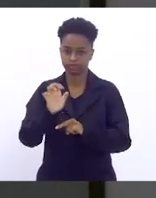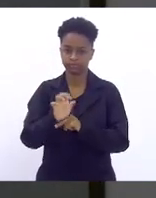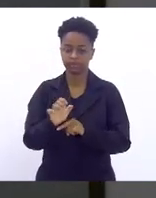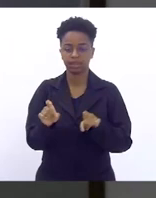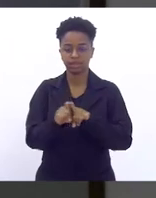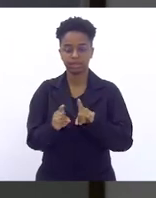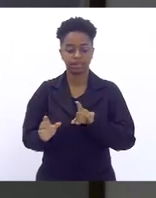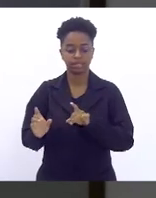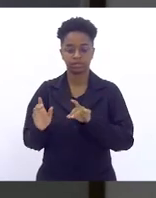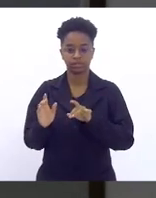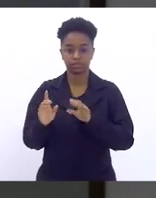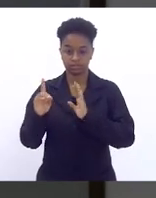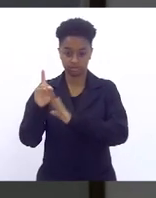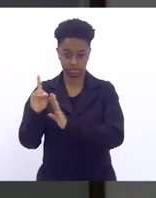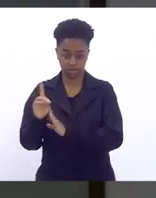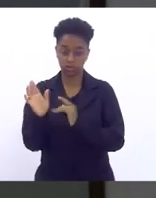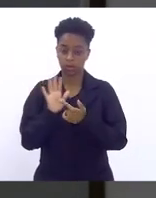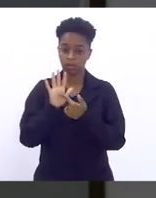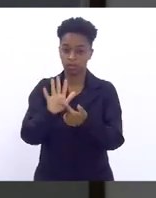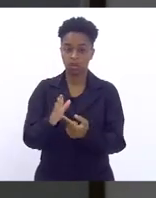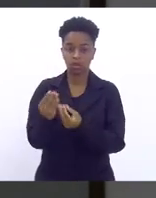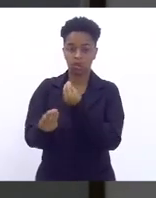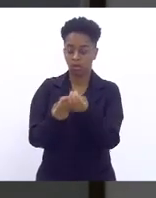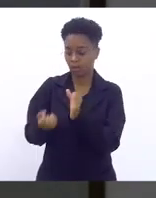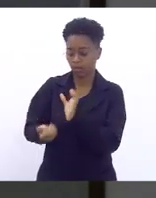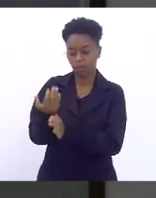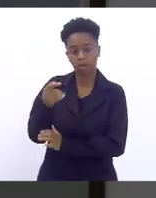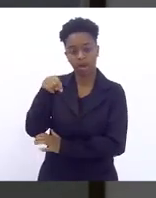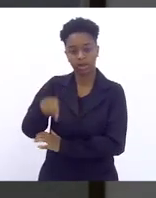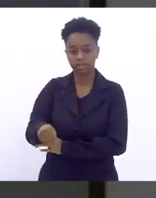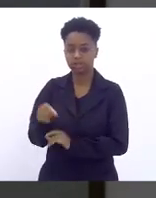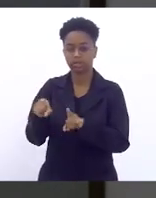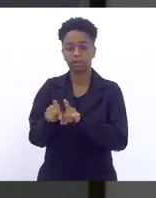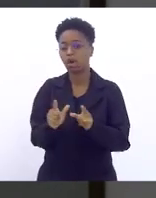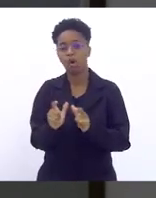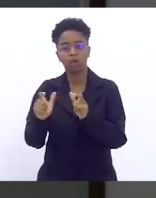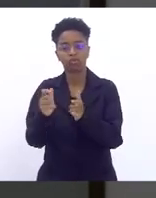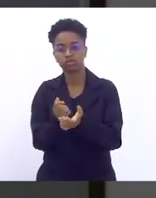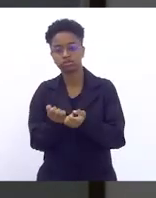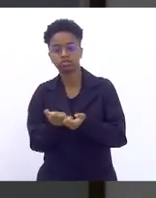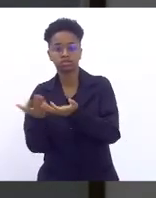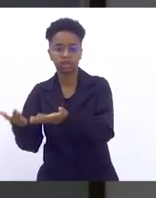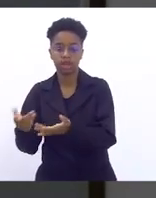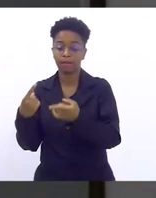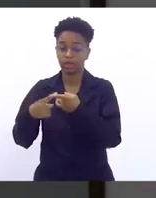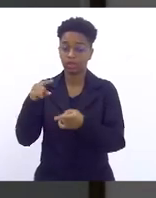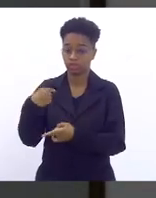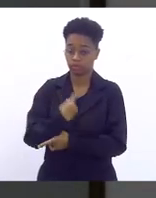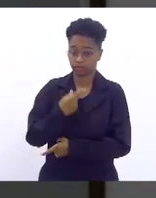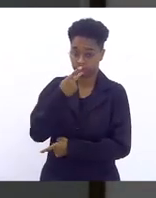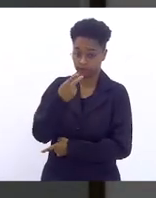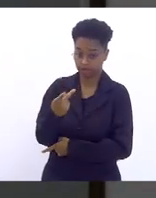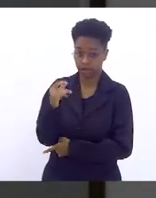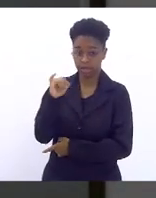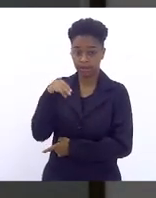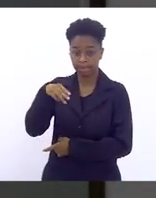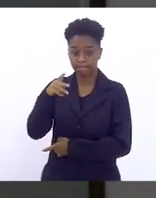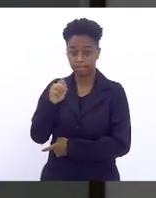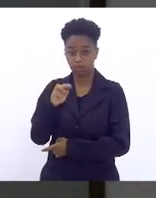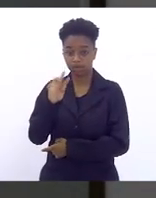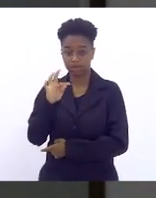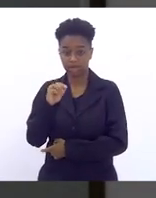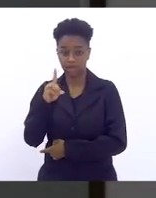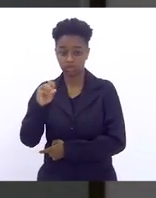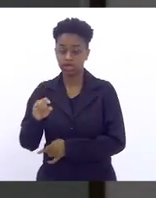direito tem a destinação da produção local para onde vai tá quando a gente fala importado aqui não é de fora do